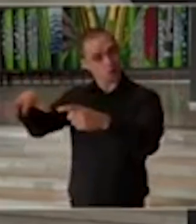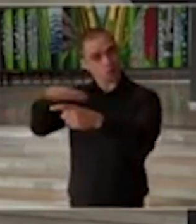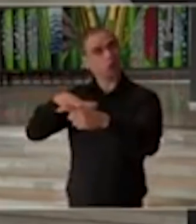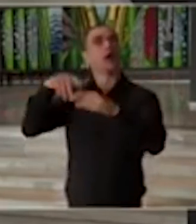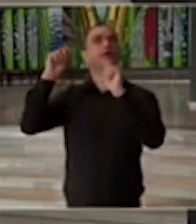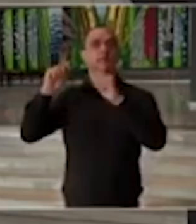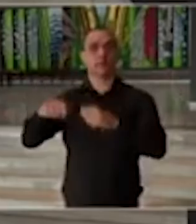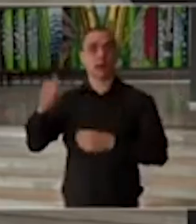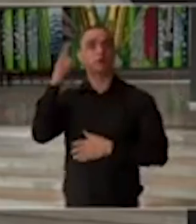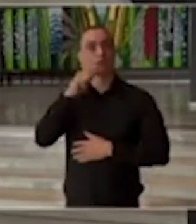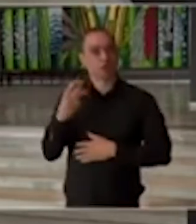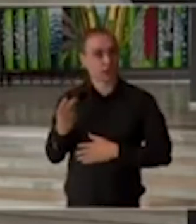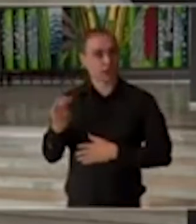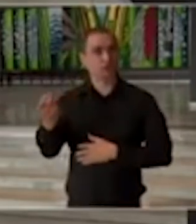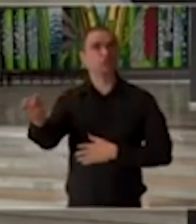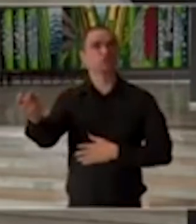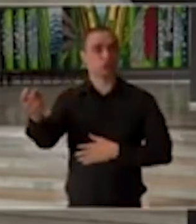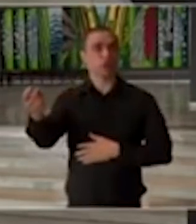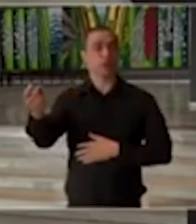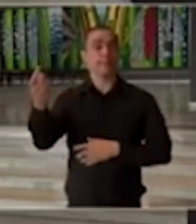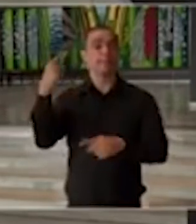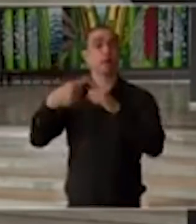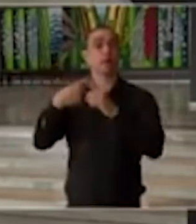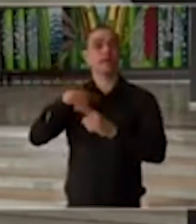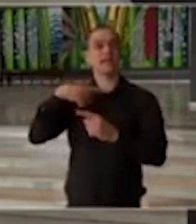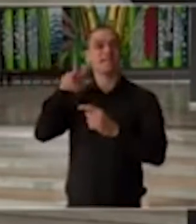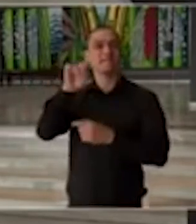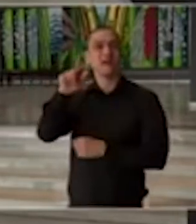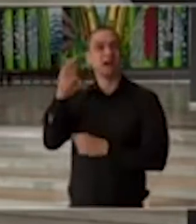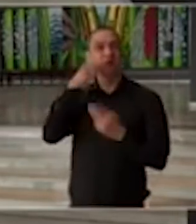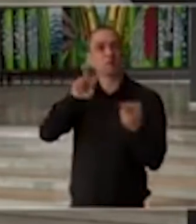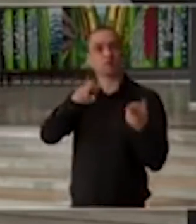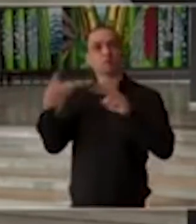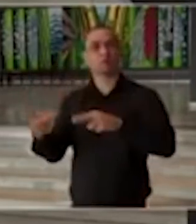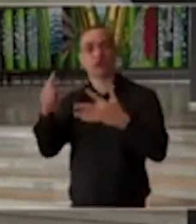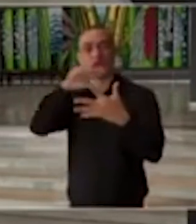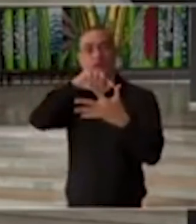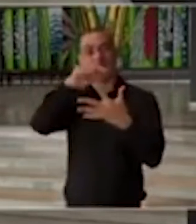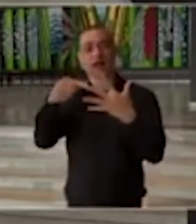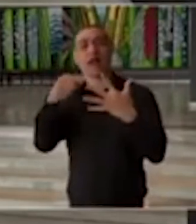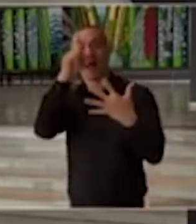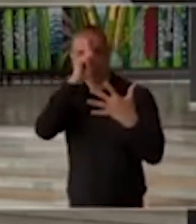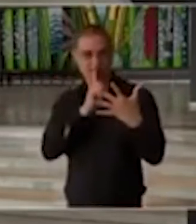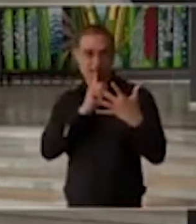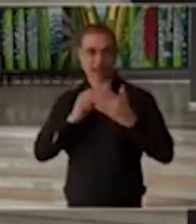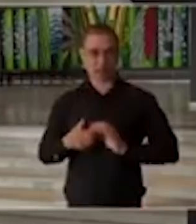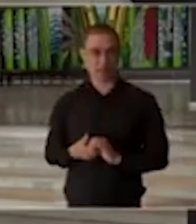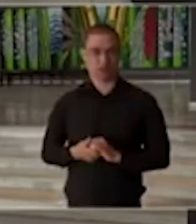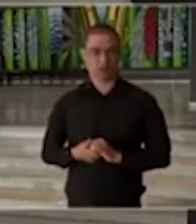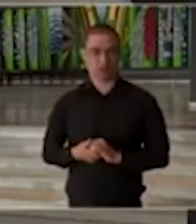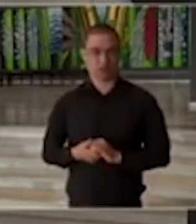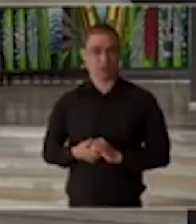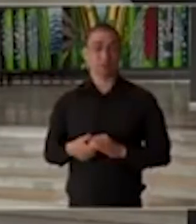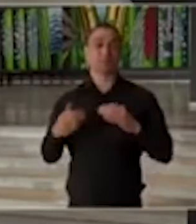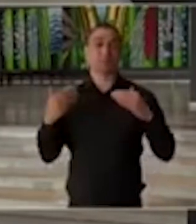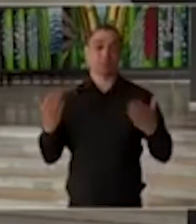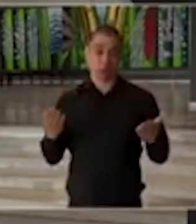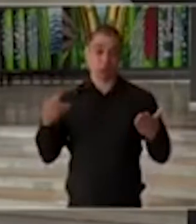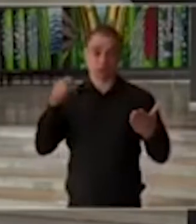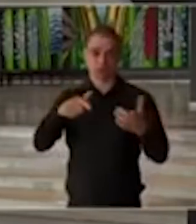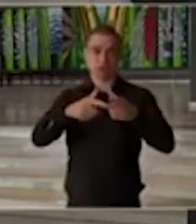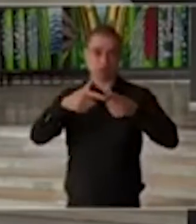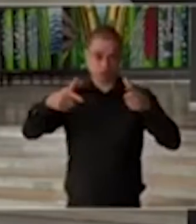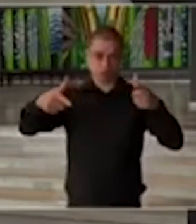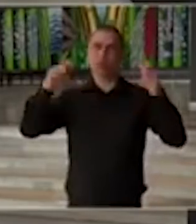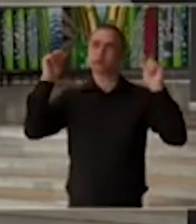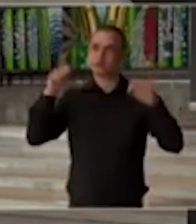se sustenta esse perfil, estaria passando para a fase amarela. Tá? Então, o crescimento